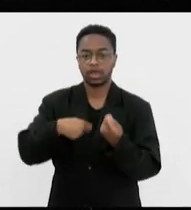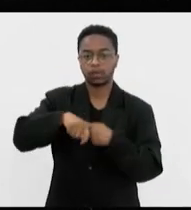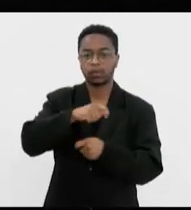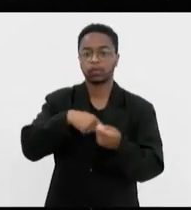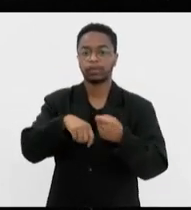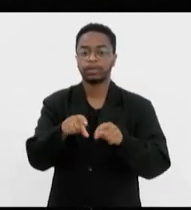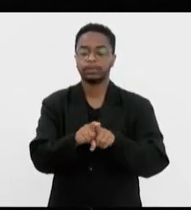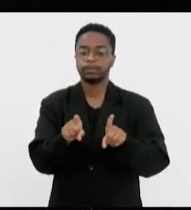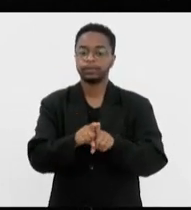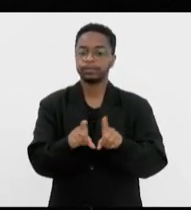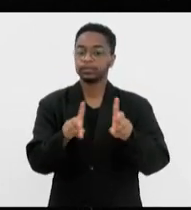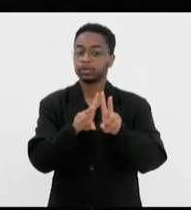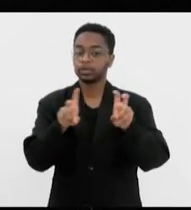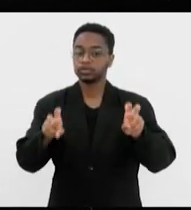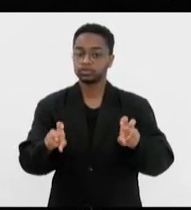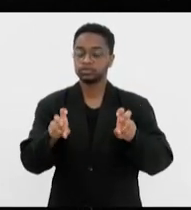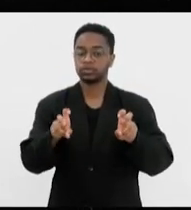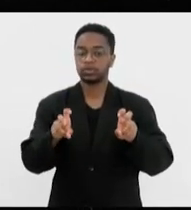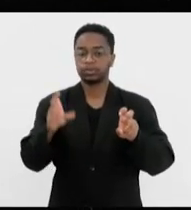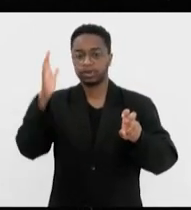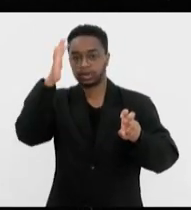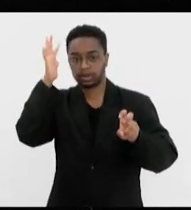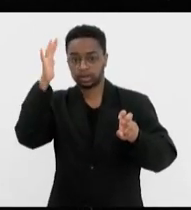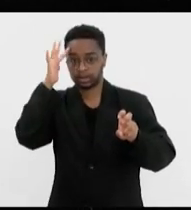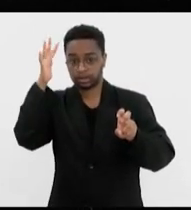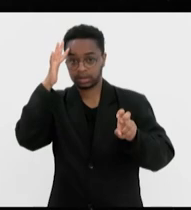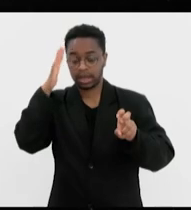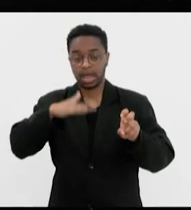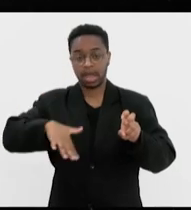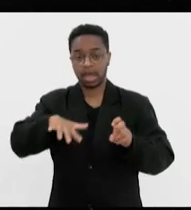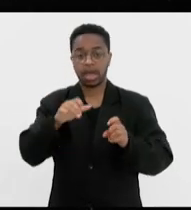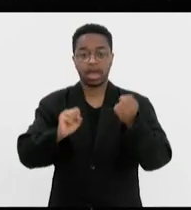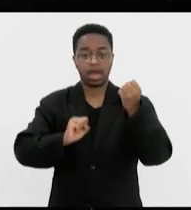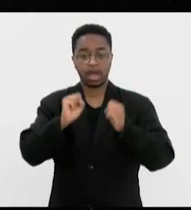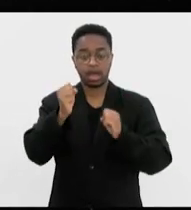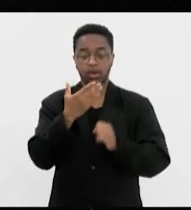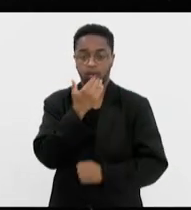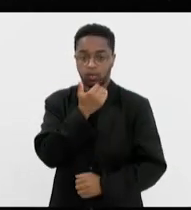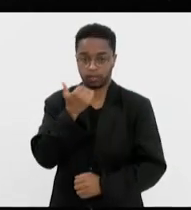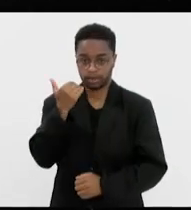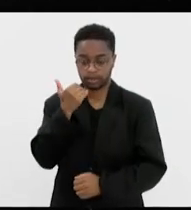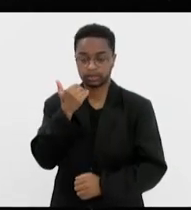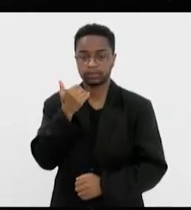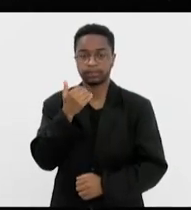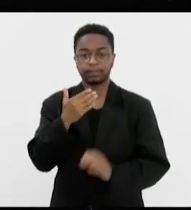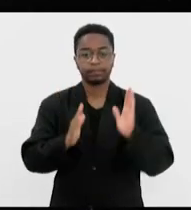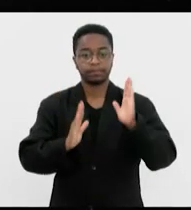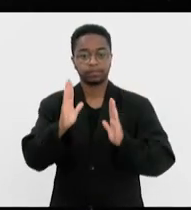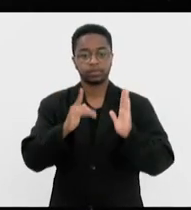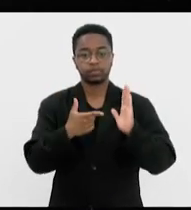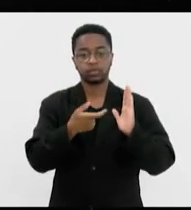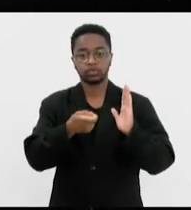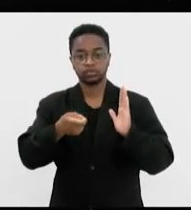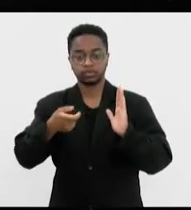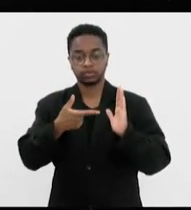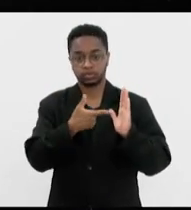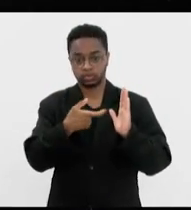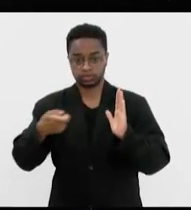se refere à estimativa, né, da indústria alimentícia, de